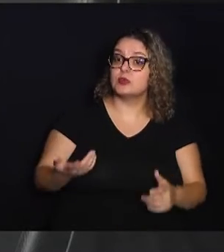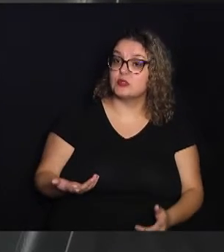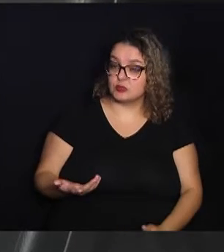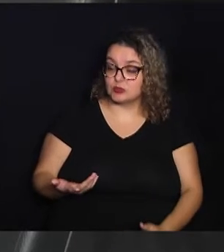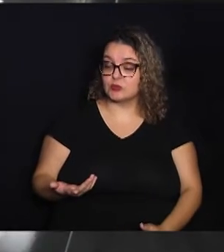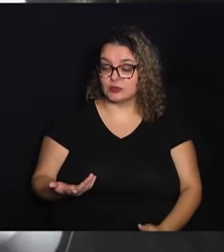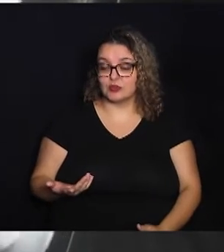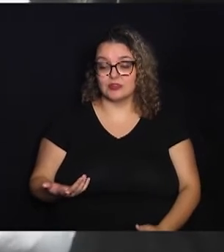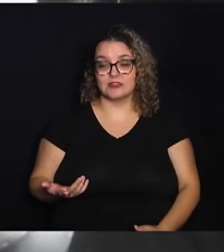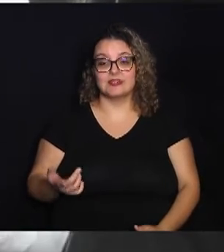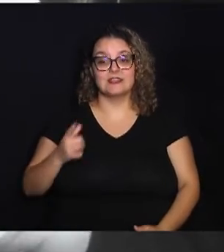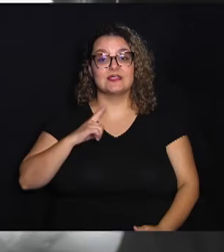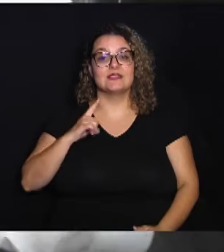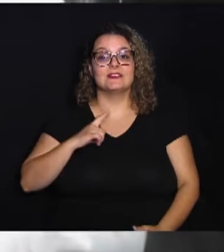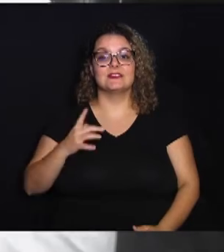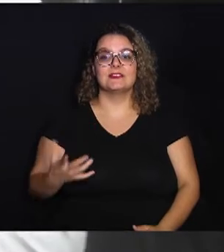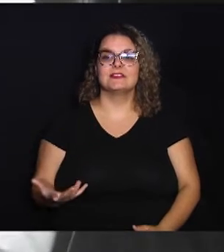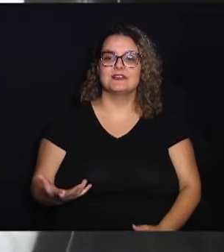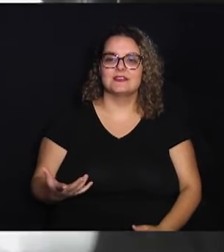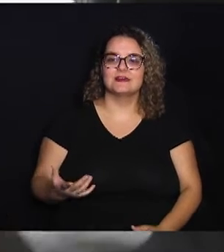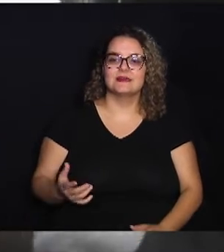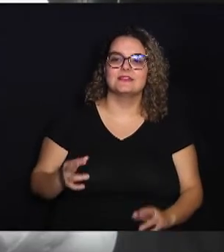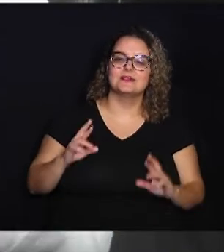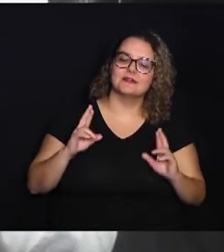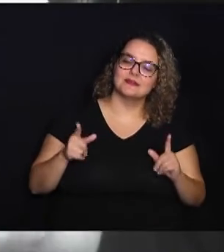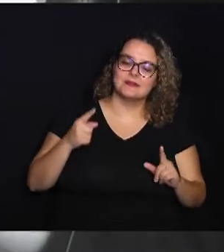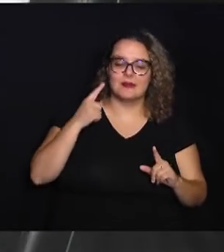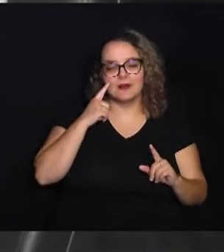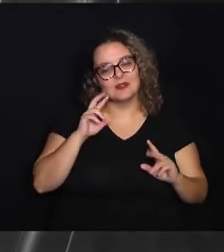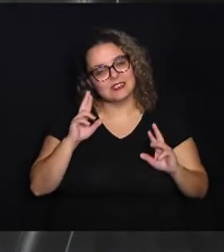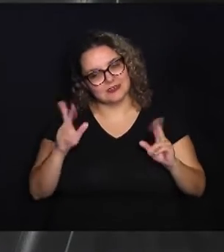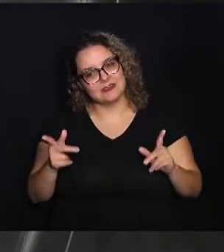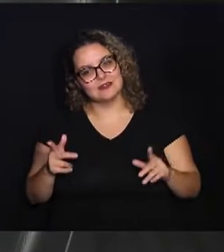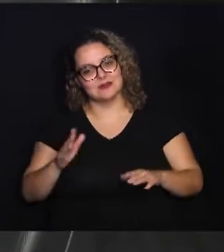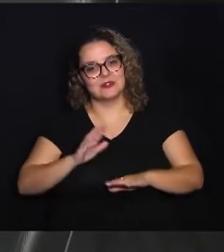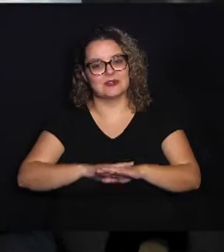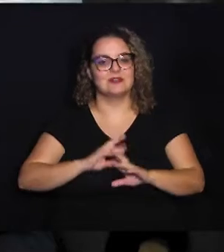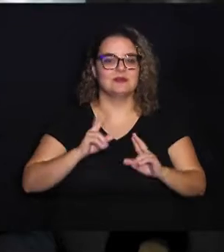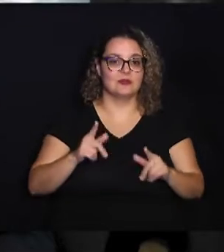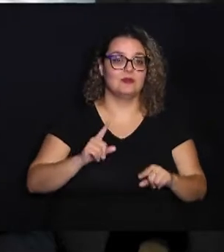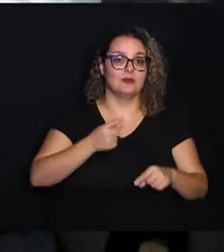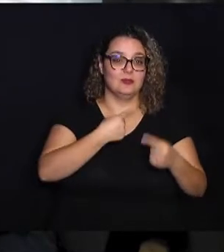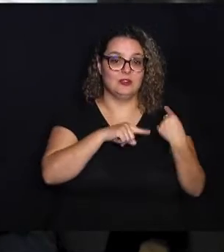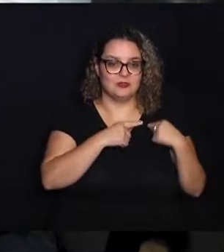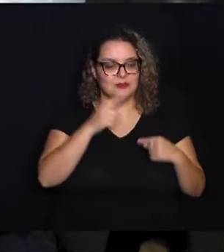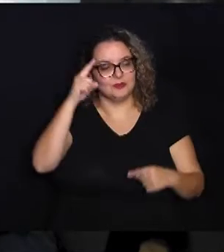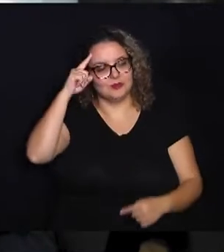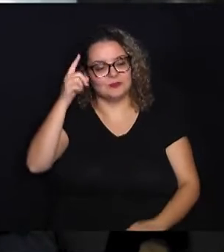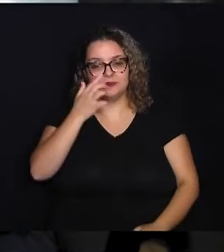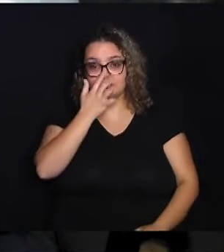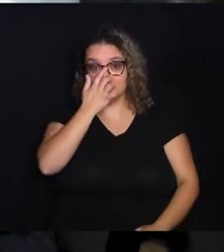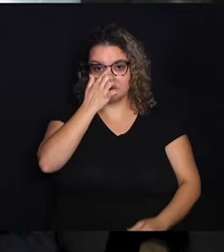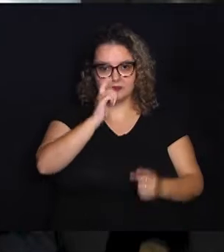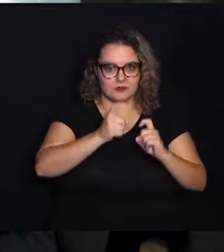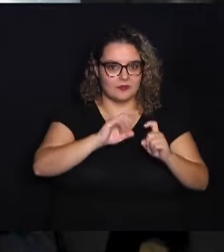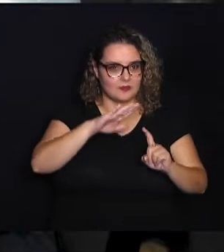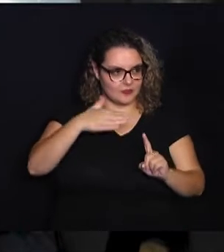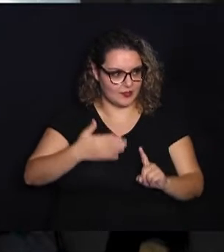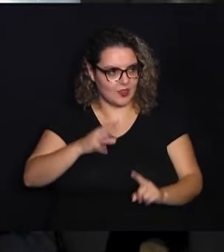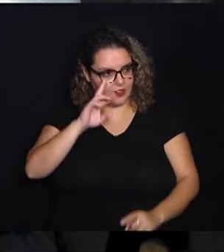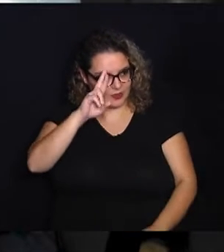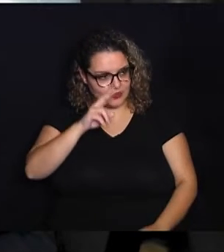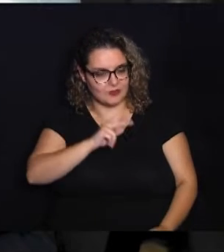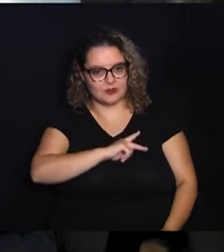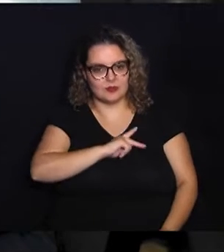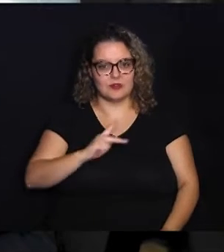né, respiram um pouquinho diferente, né, tem uma atuação diferente. Outro dia, inclusive, eu assisti uma solenidade que o senhor presidiu,